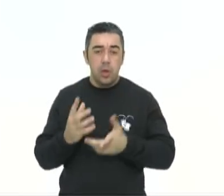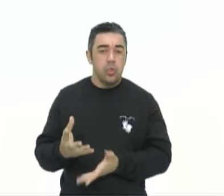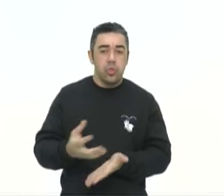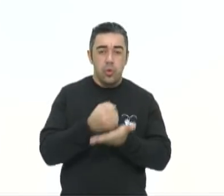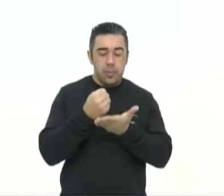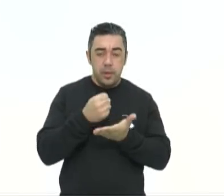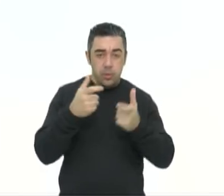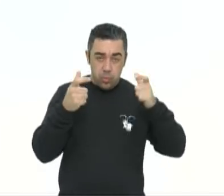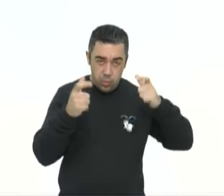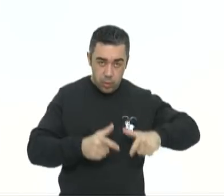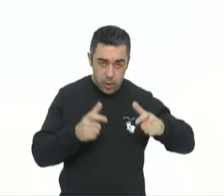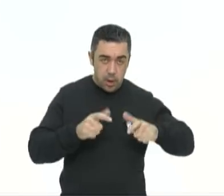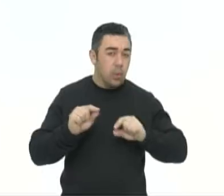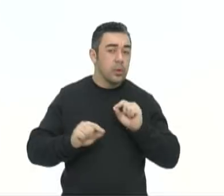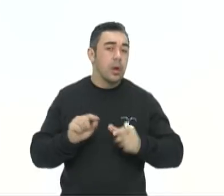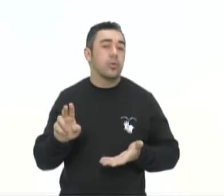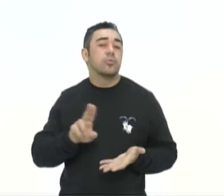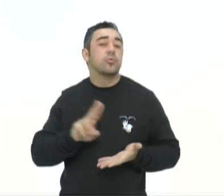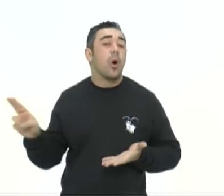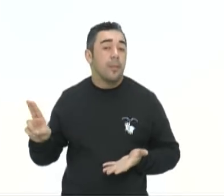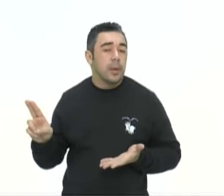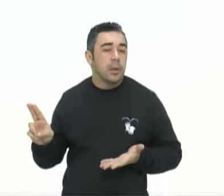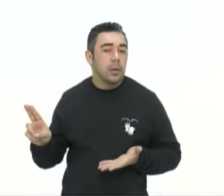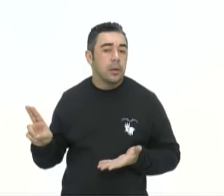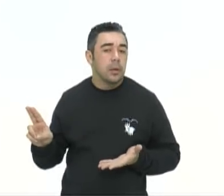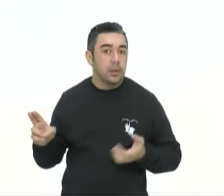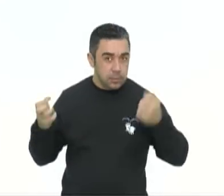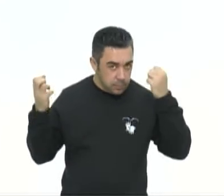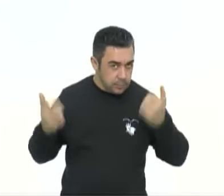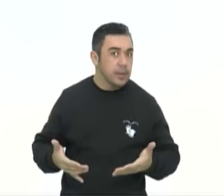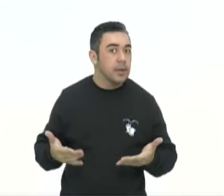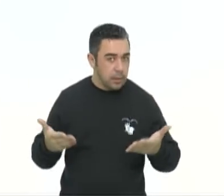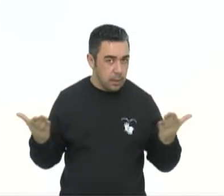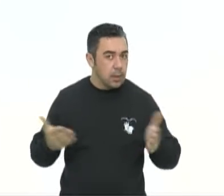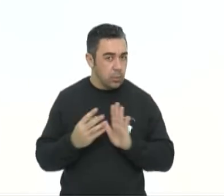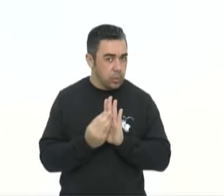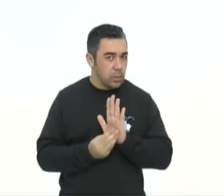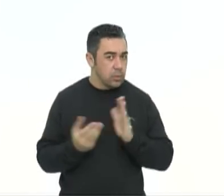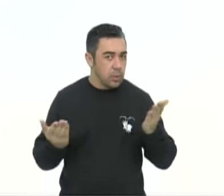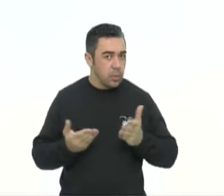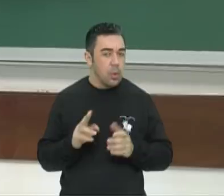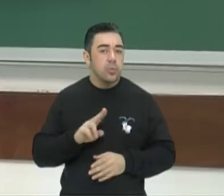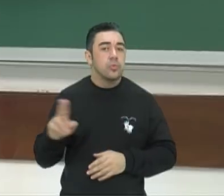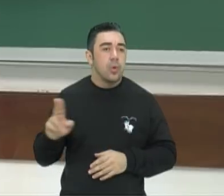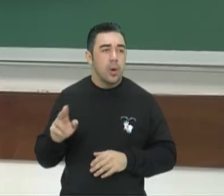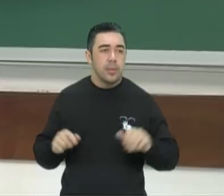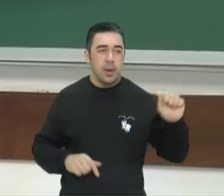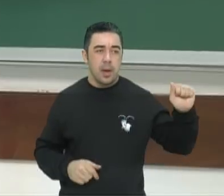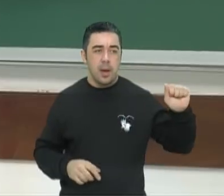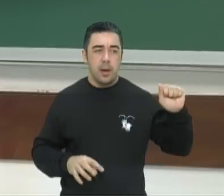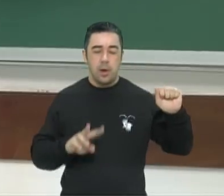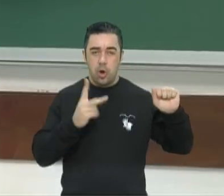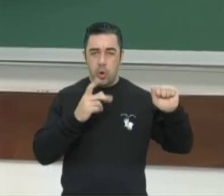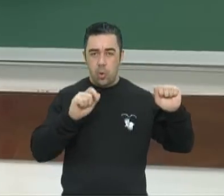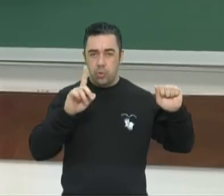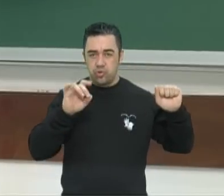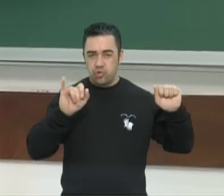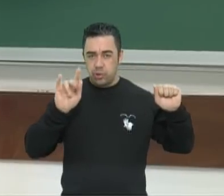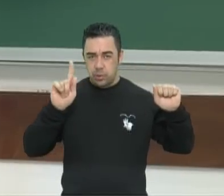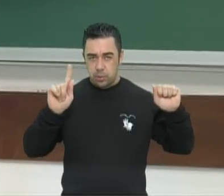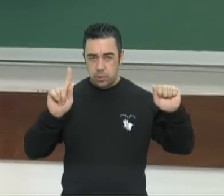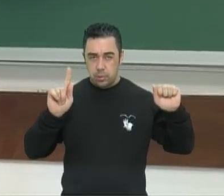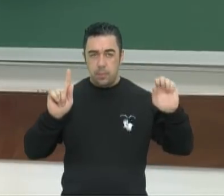âmbito geográfico, é identificado como? Falamos muito desse conteúdo, hein? Qual o nome dessa prática? Alternativa A,